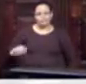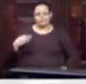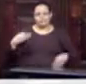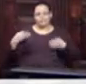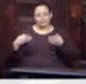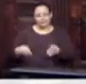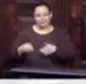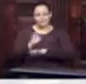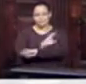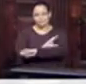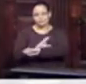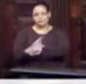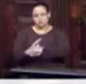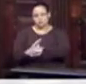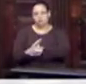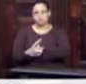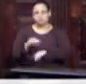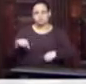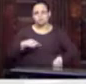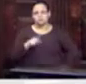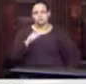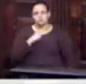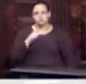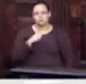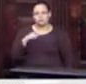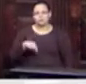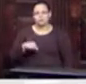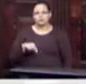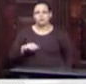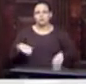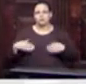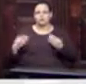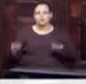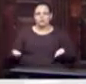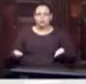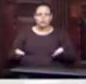cultural, estávamos aqui quando